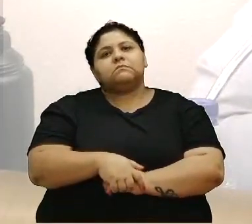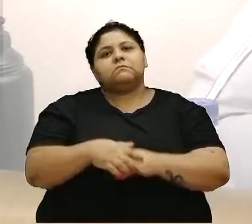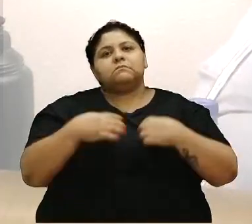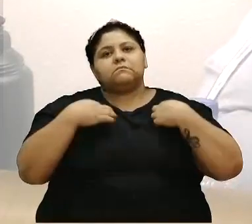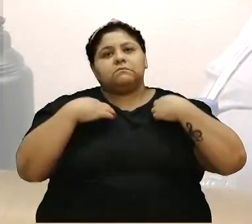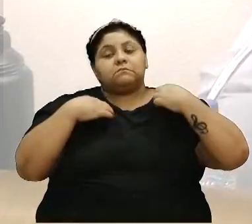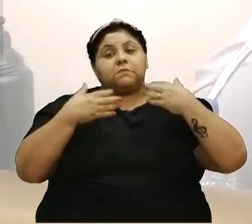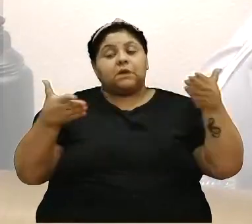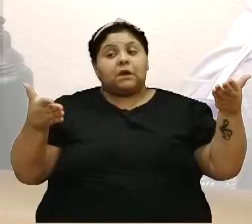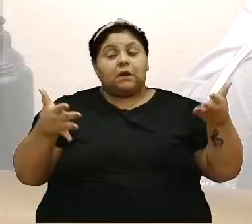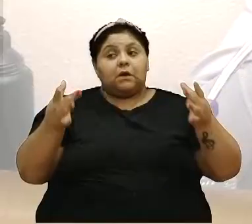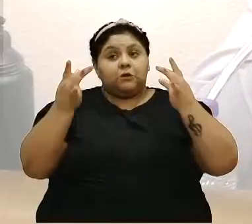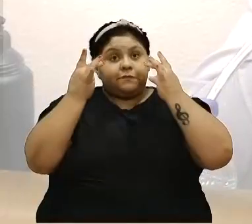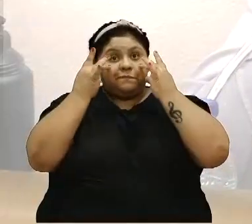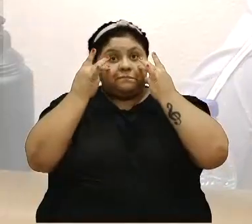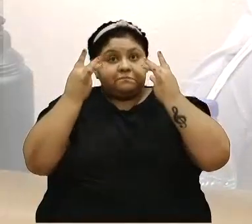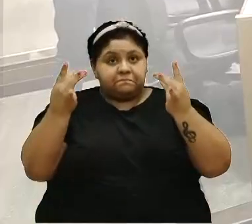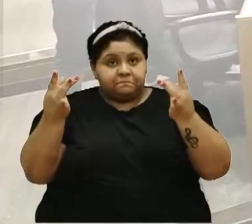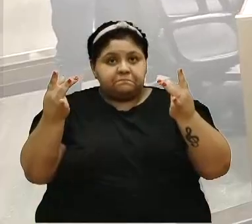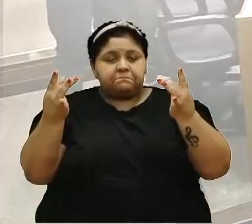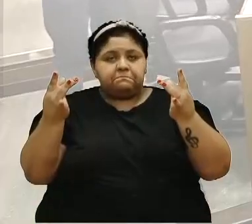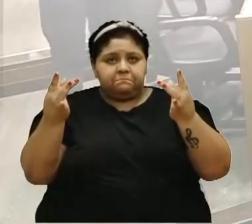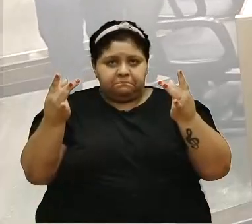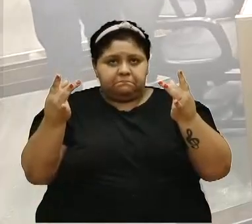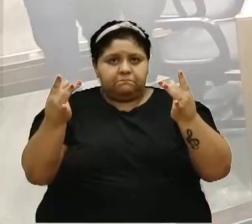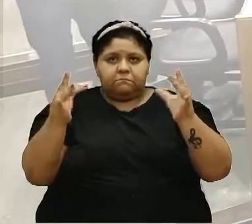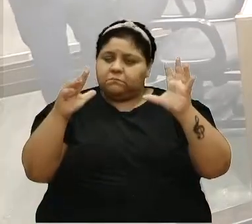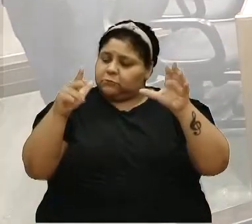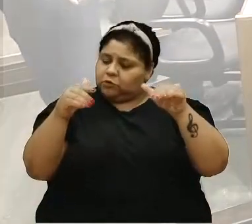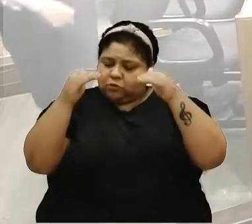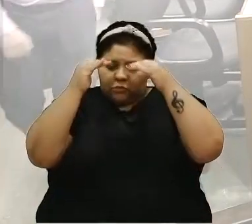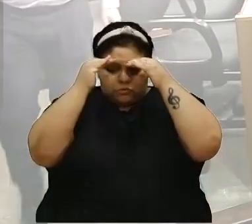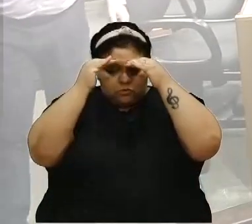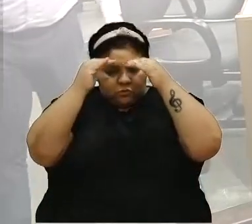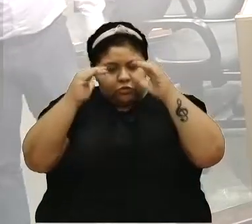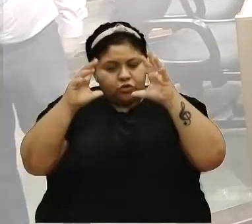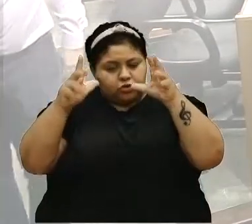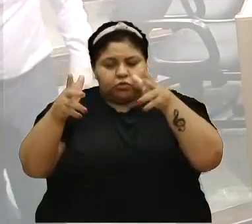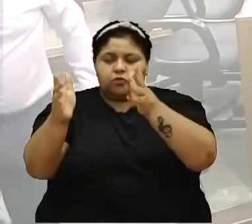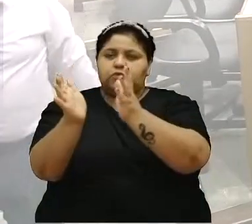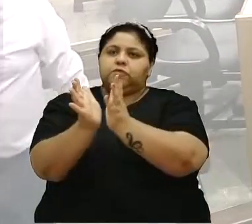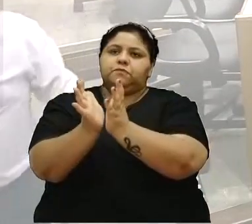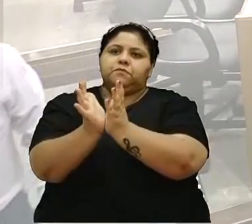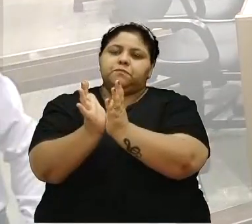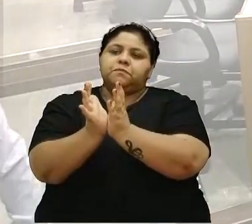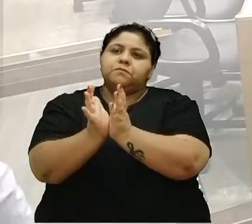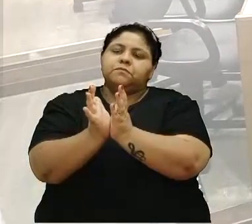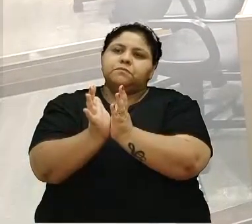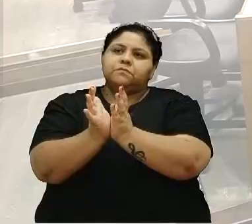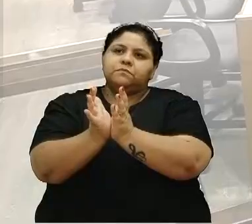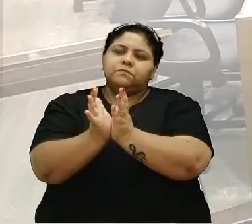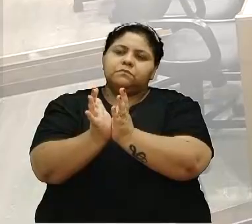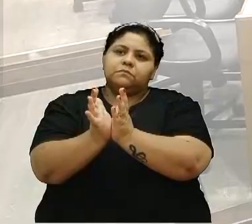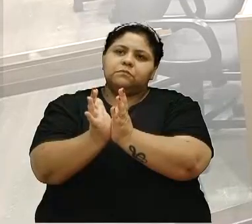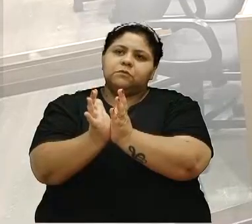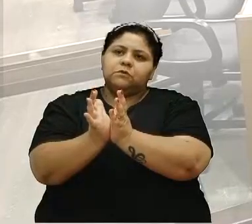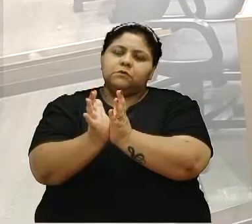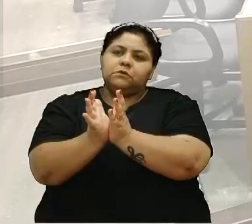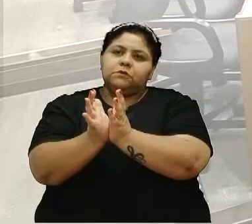eu chamo a atenção, com todo o respeito de todos os colegas, de